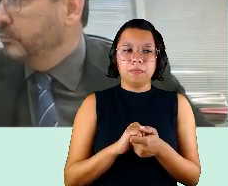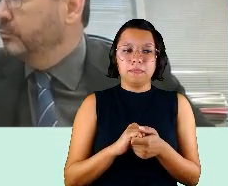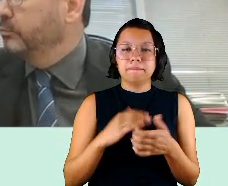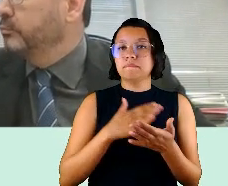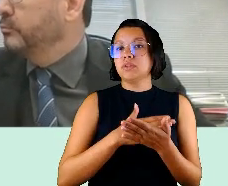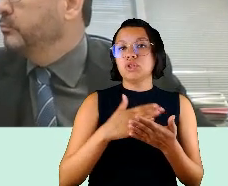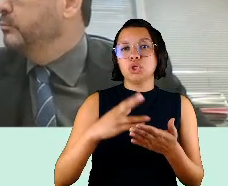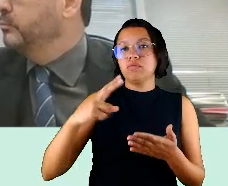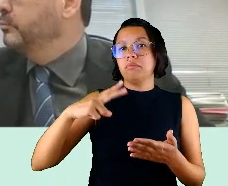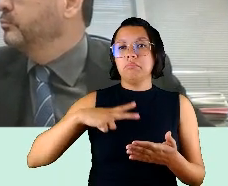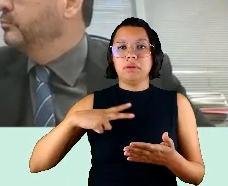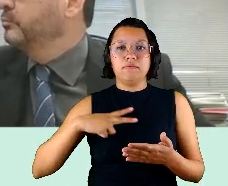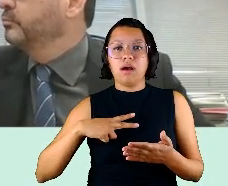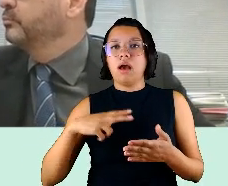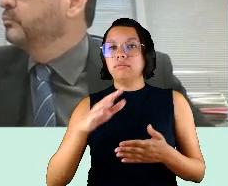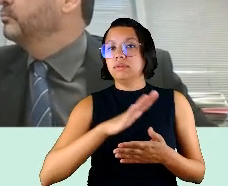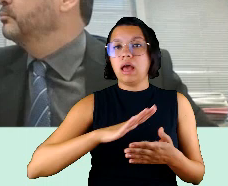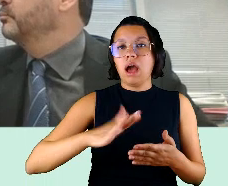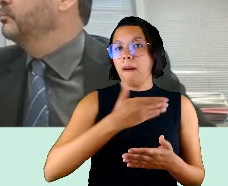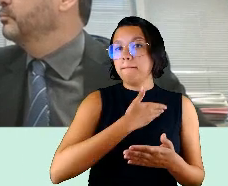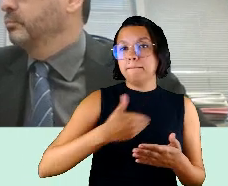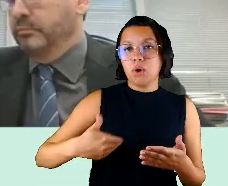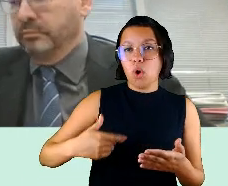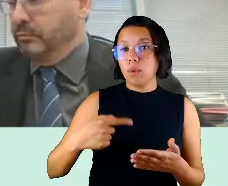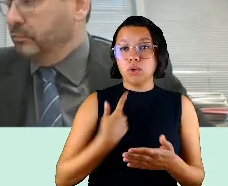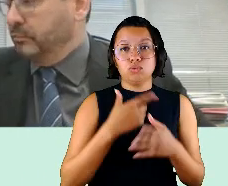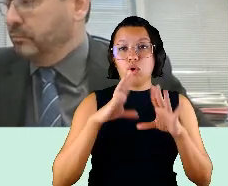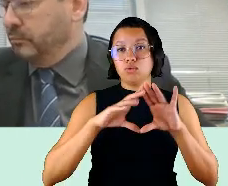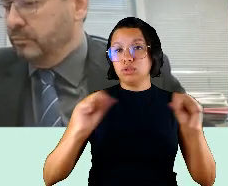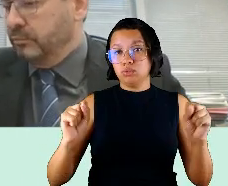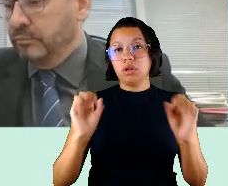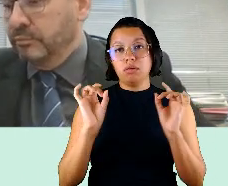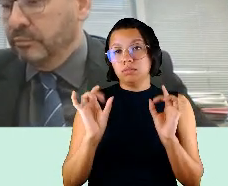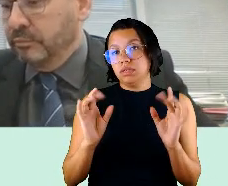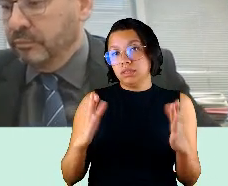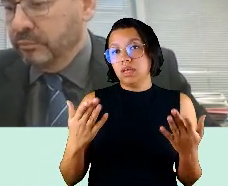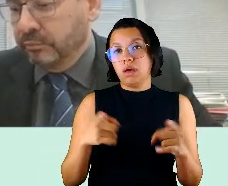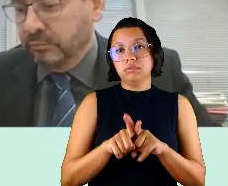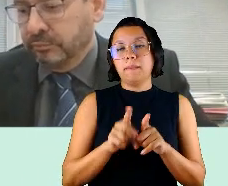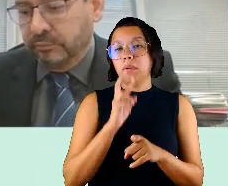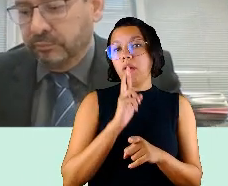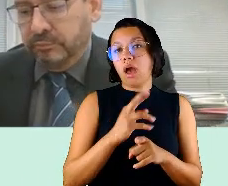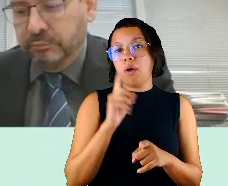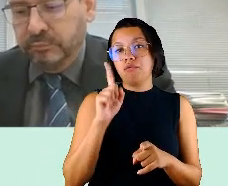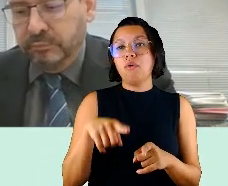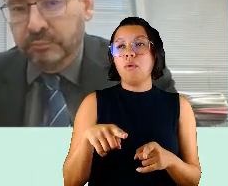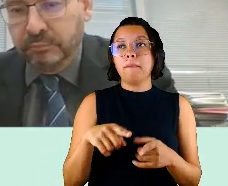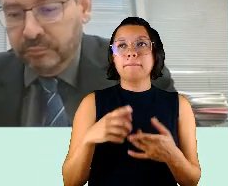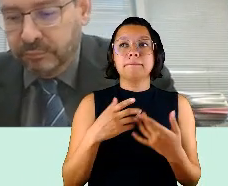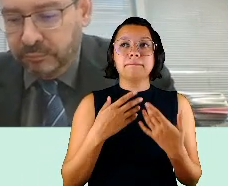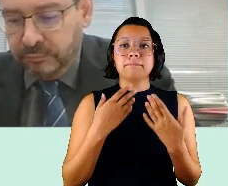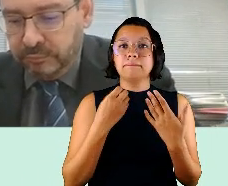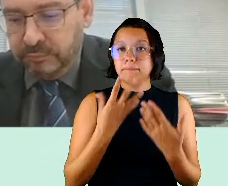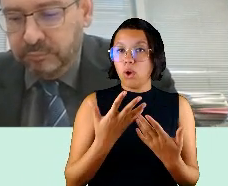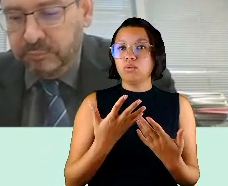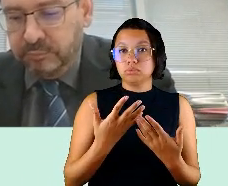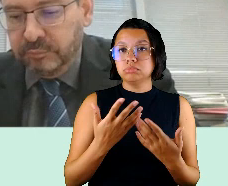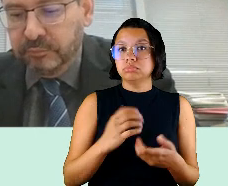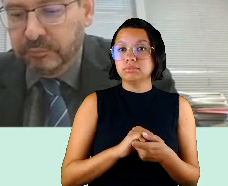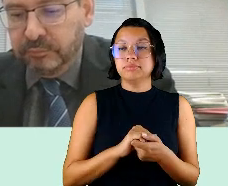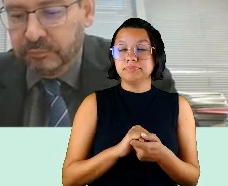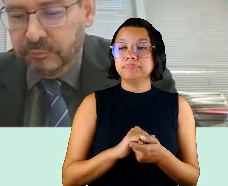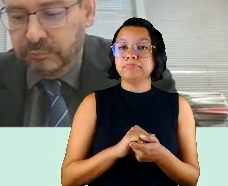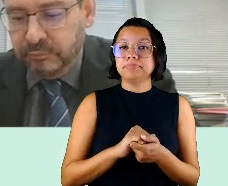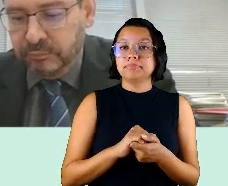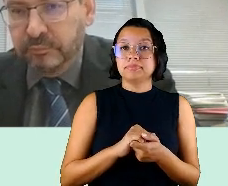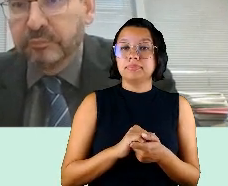iniciativa privada, no setor público também, e no nosso tribunal em especial, os resultados foram muito